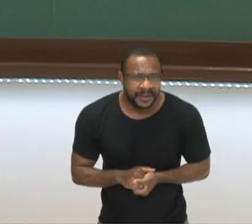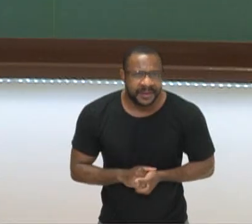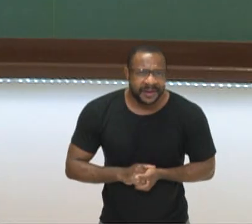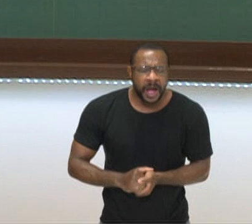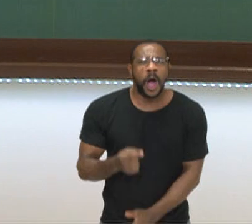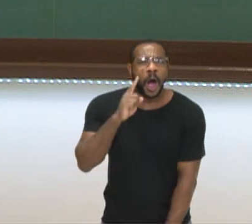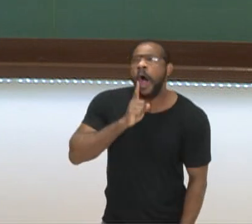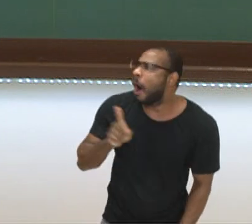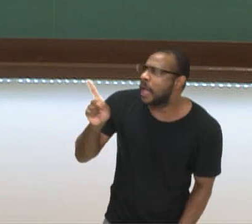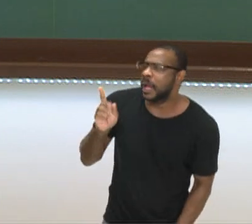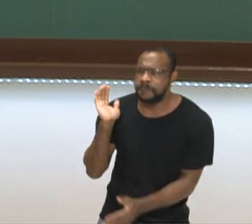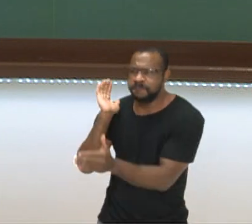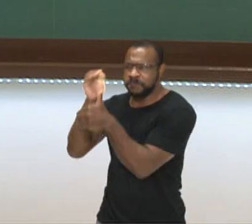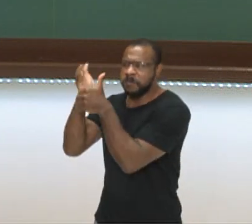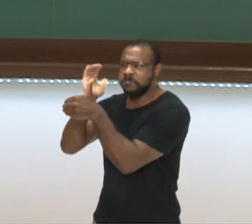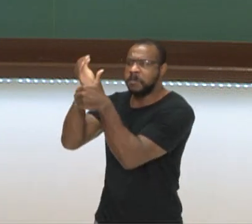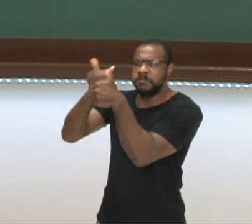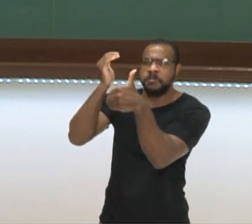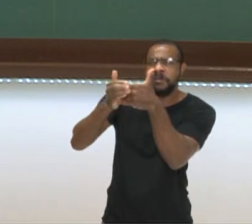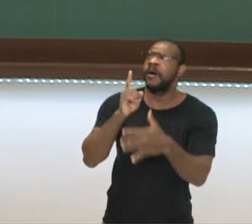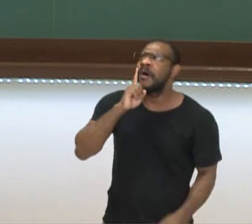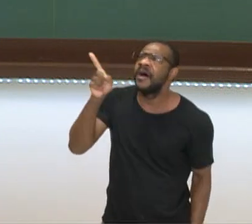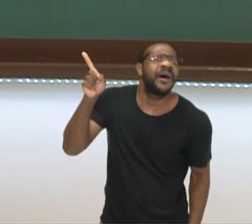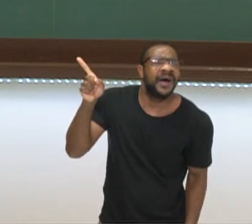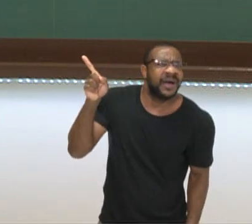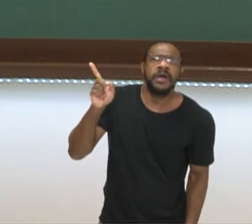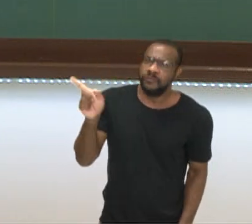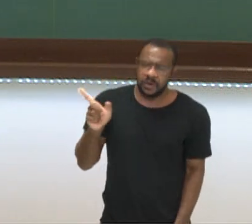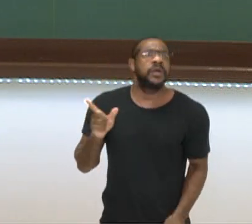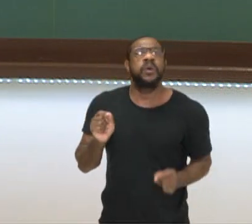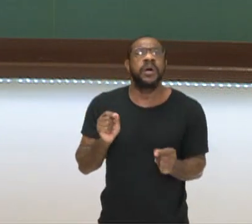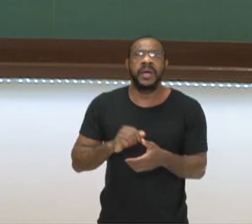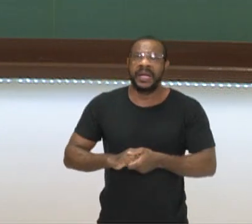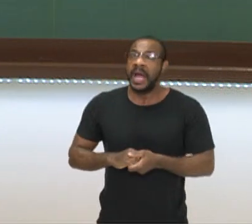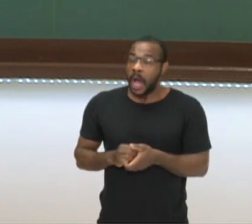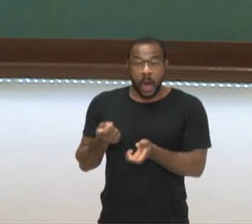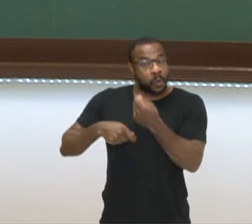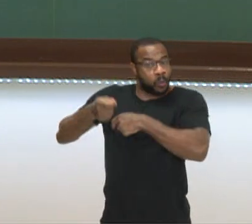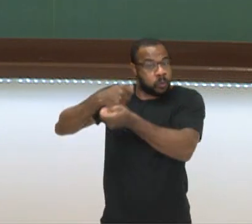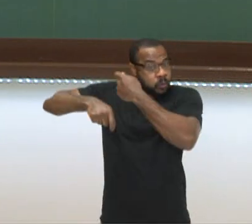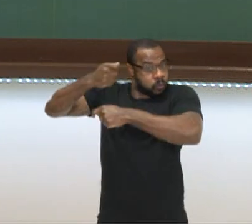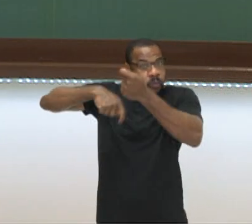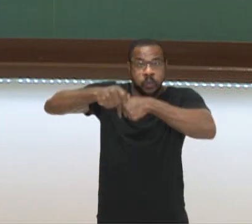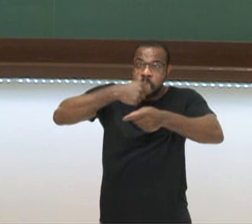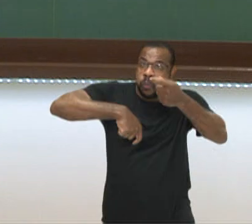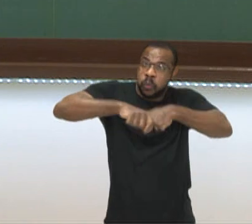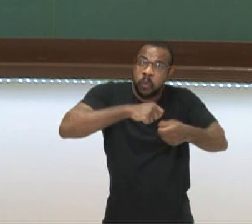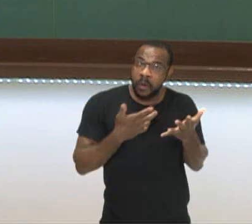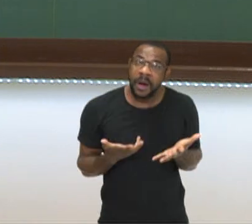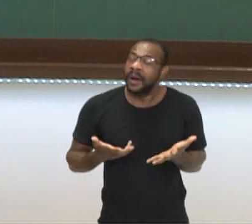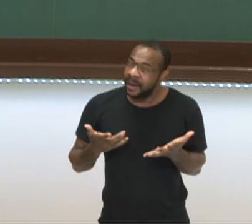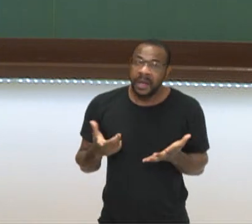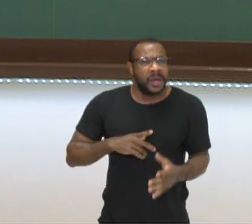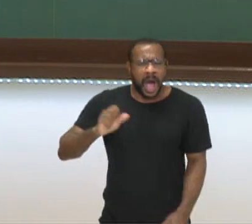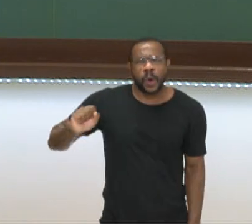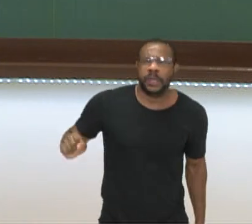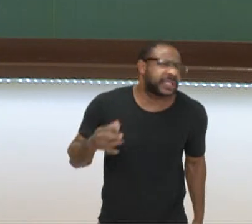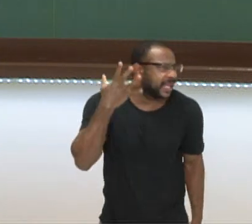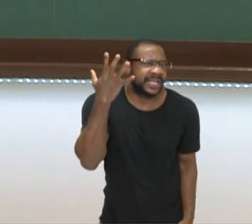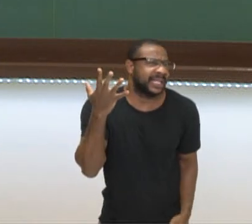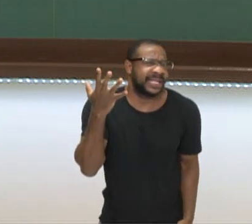esse bloqueio continental, que foi um bloqueio comercial, ele não é algo que